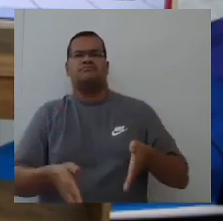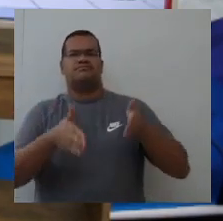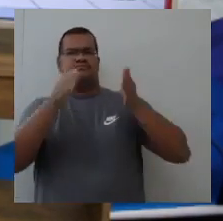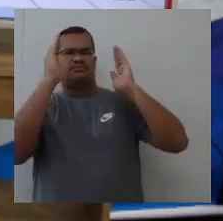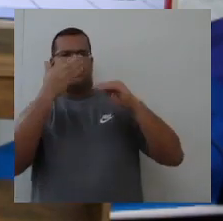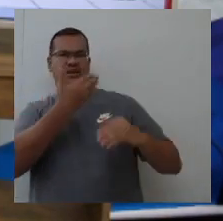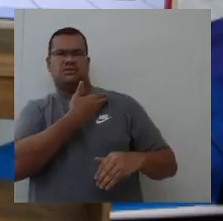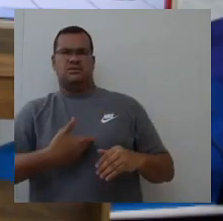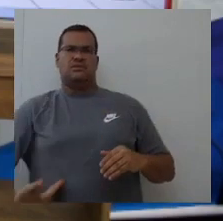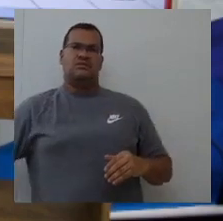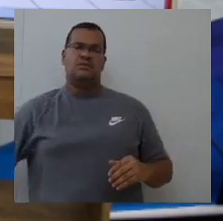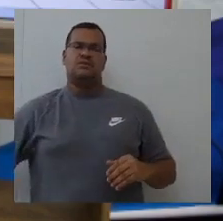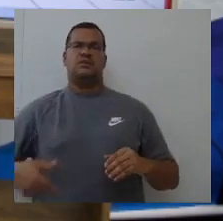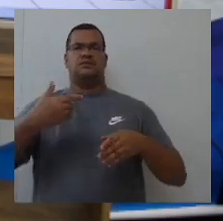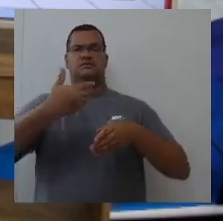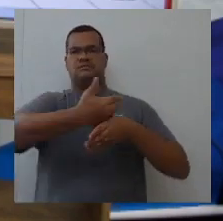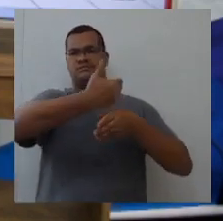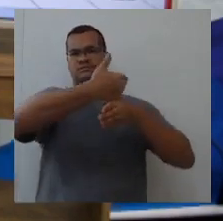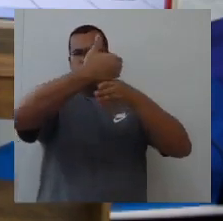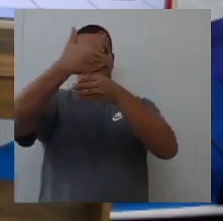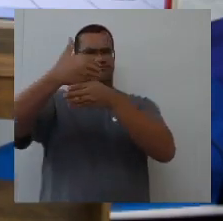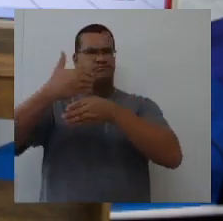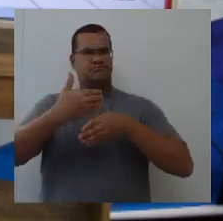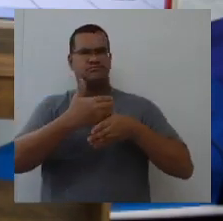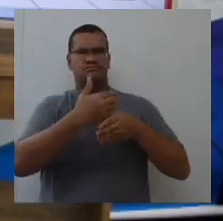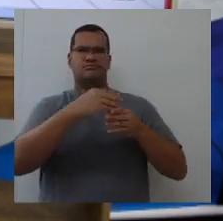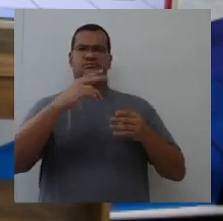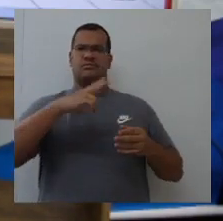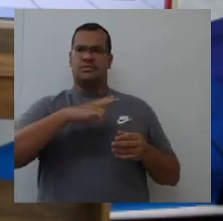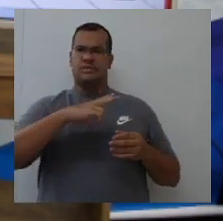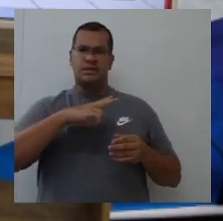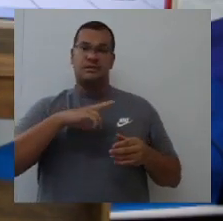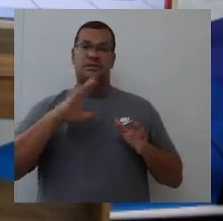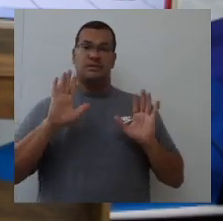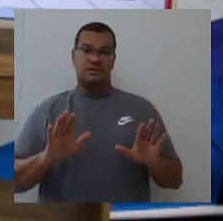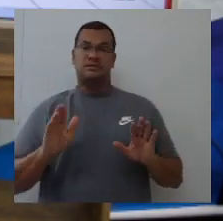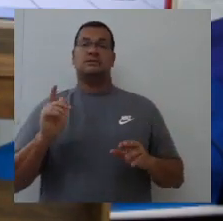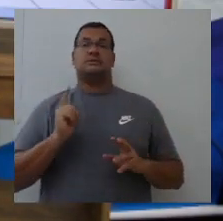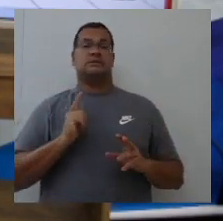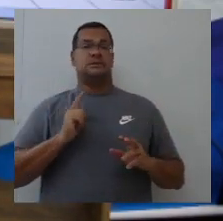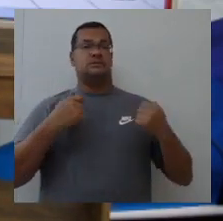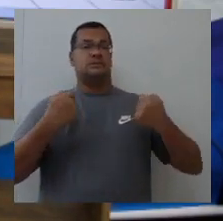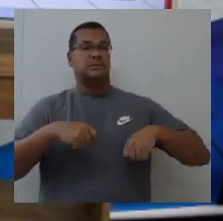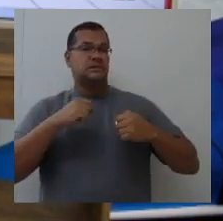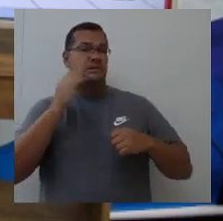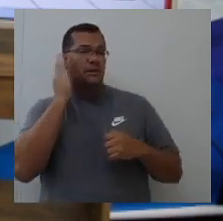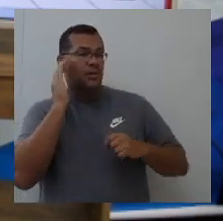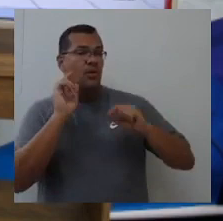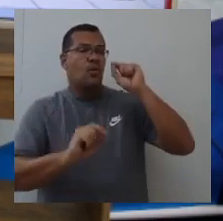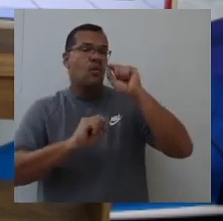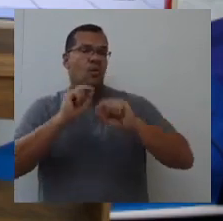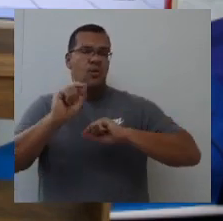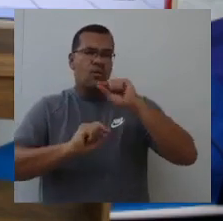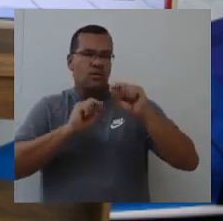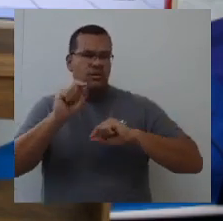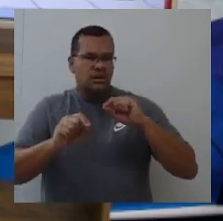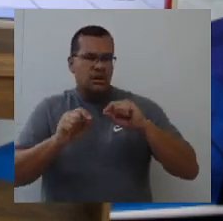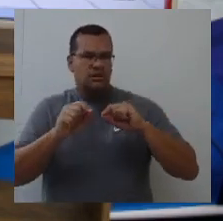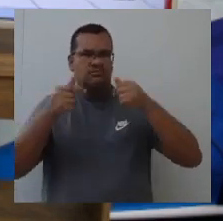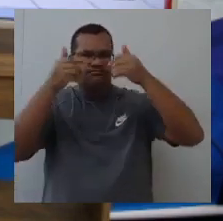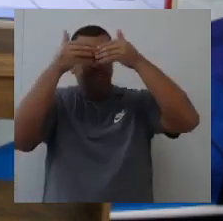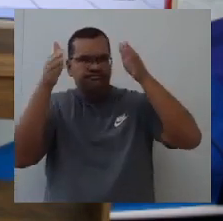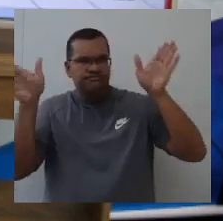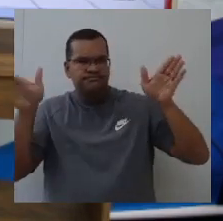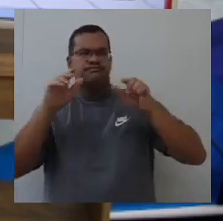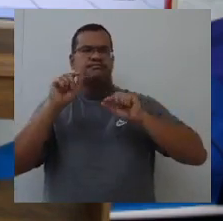em construções de alguns prédios privados. A gente tem que ter uma noção, a gente tem que ter uma visão muito